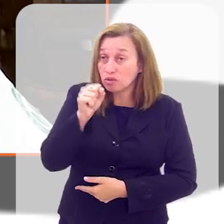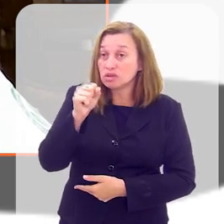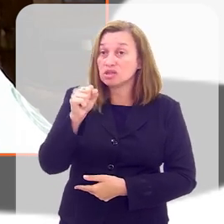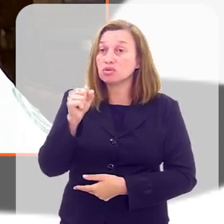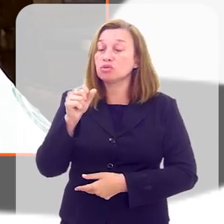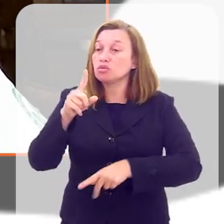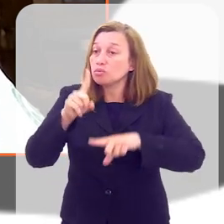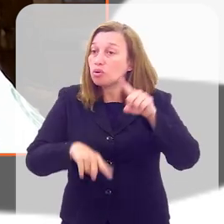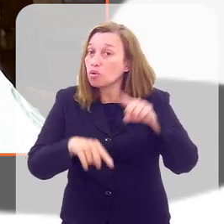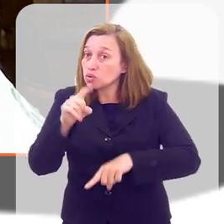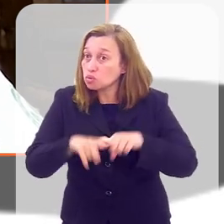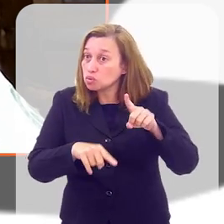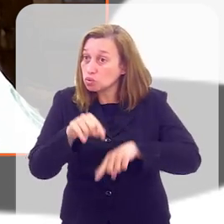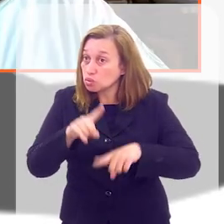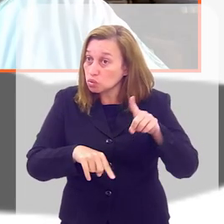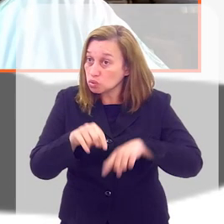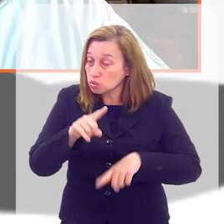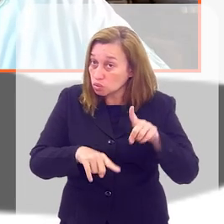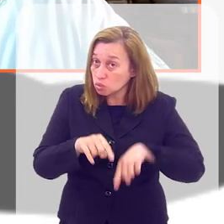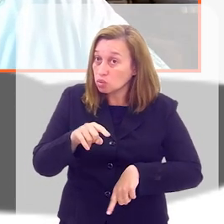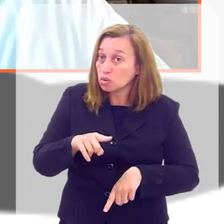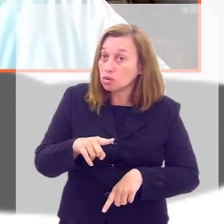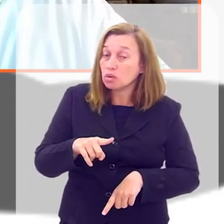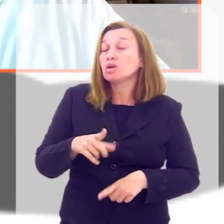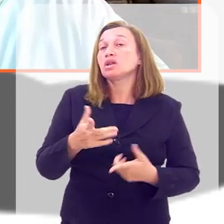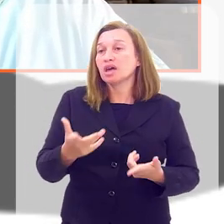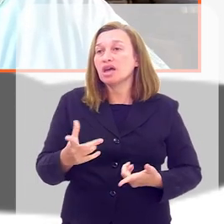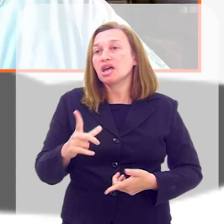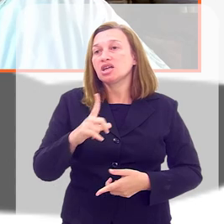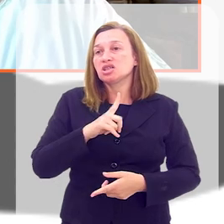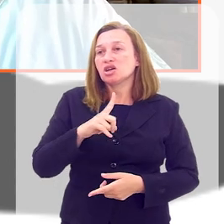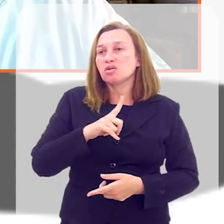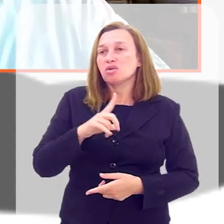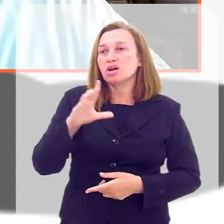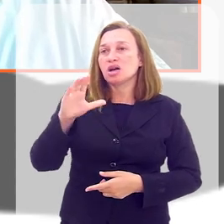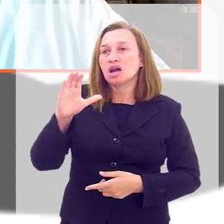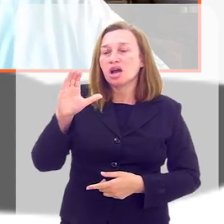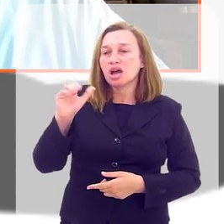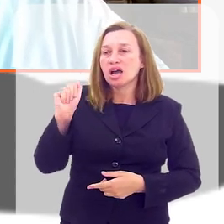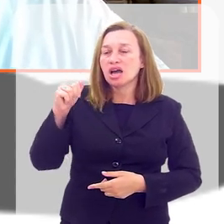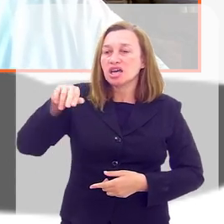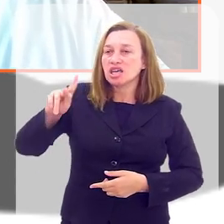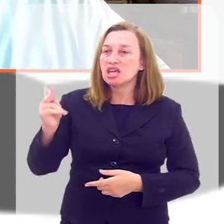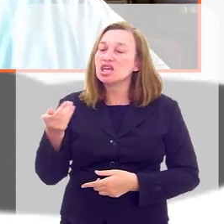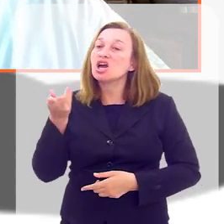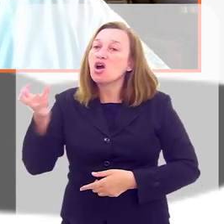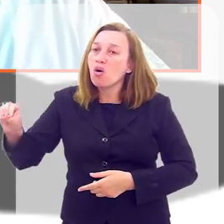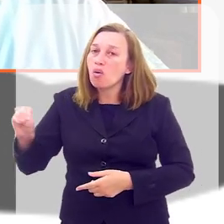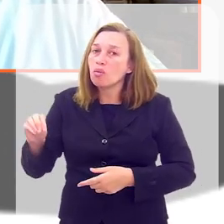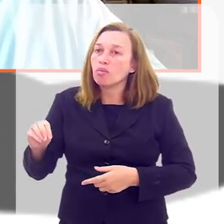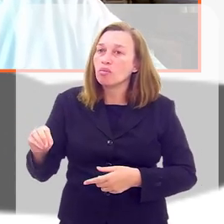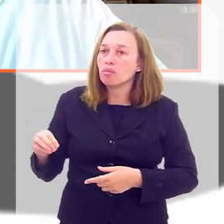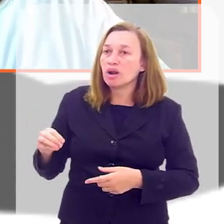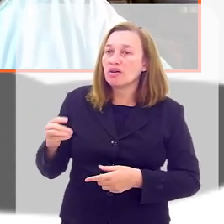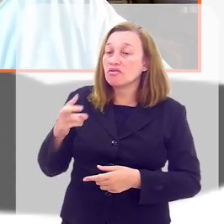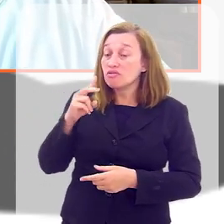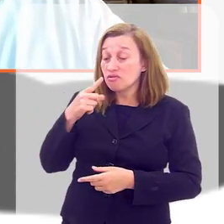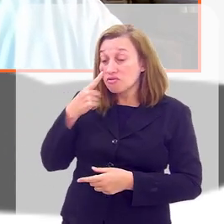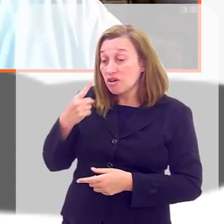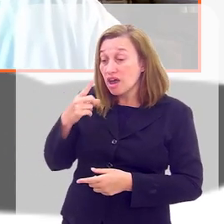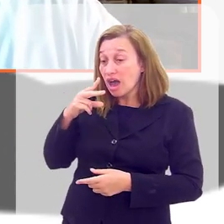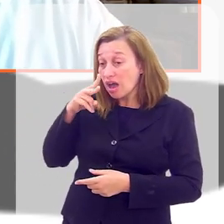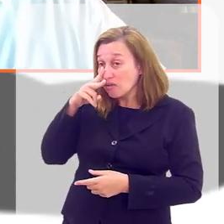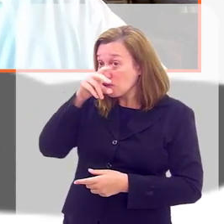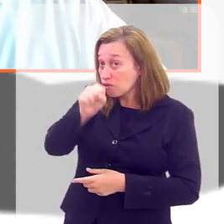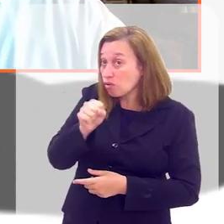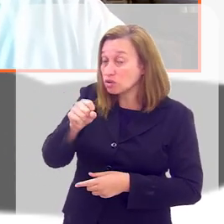até tiro com eles tem um canhão arque eles arremessam um caibro de madeira contra a parede